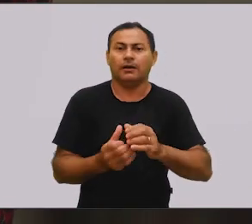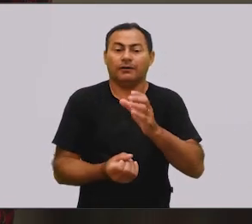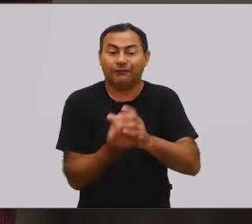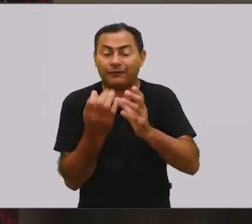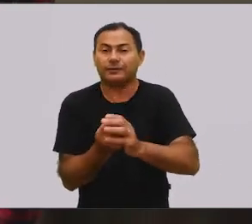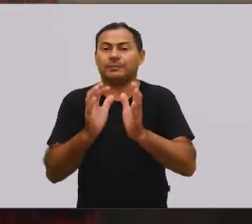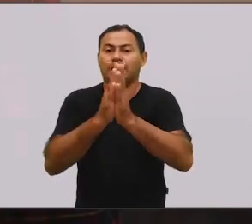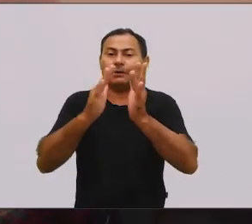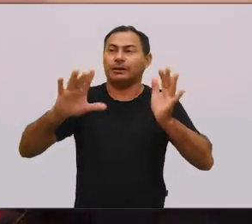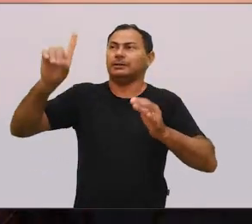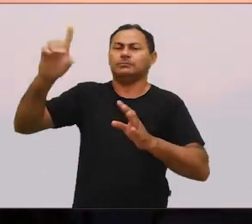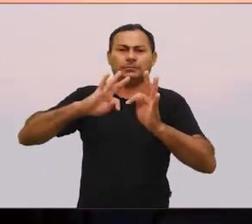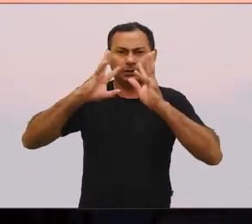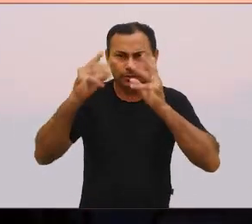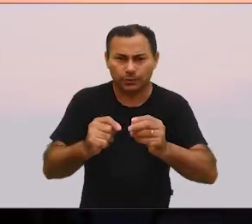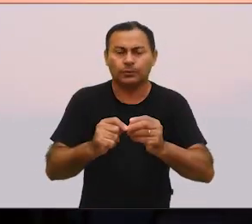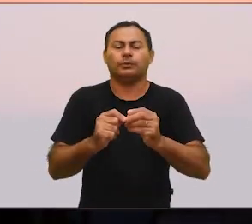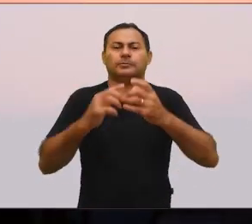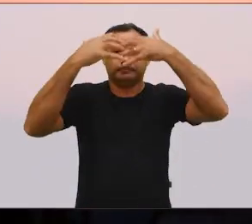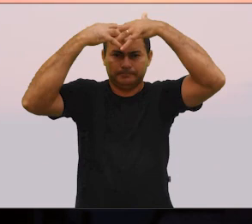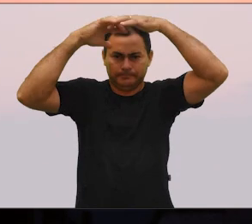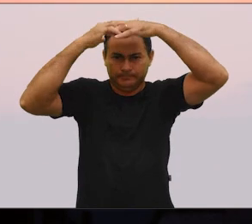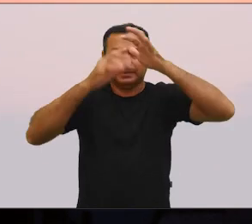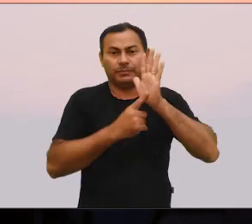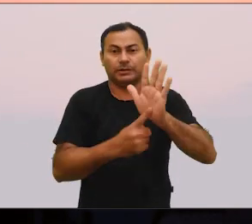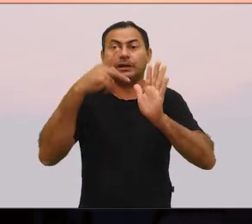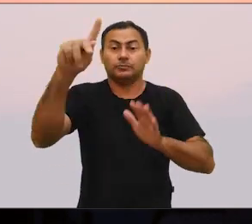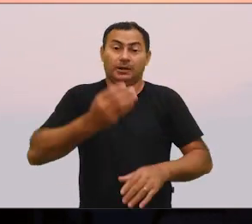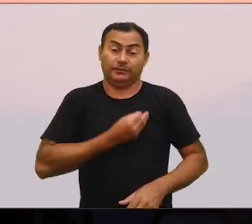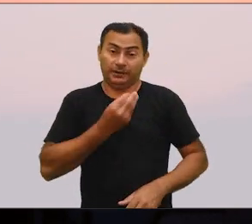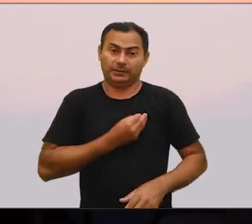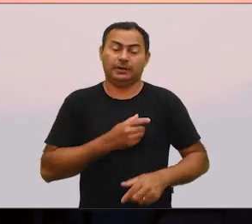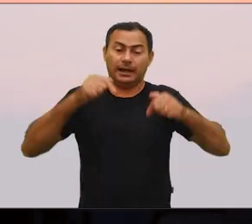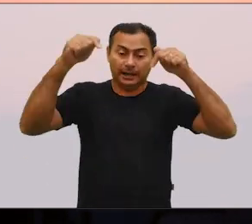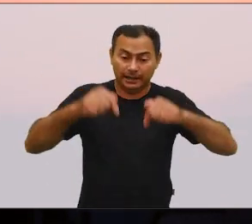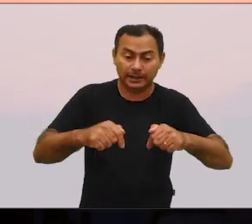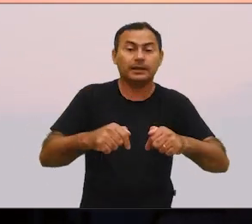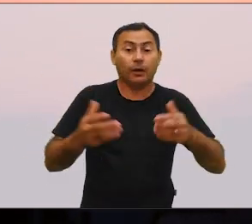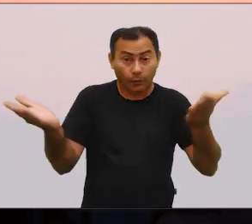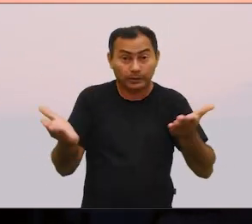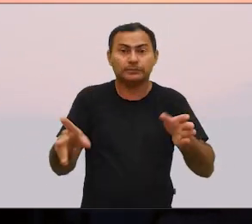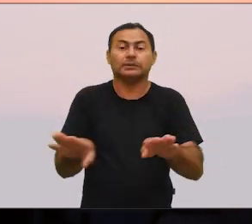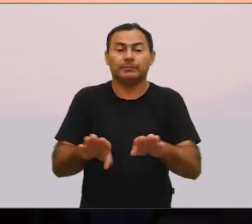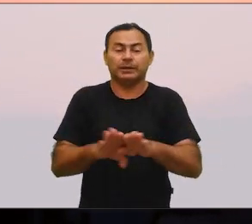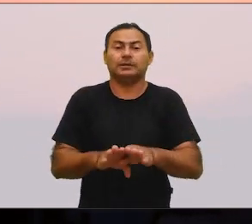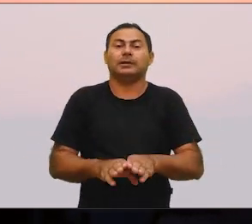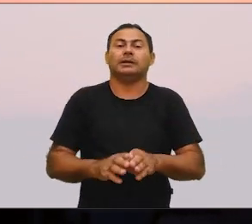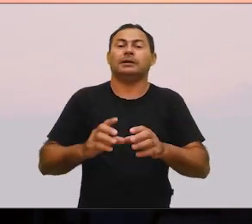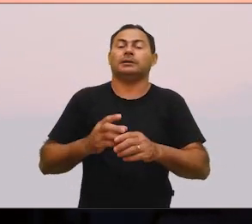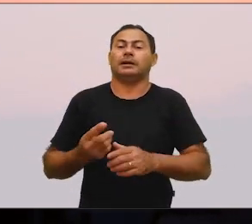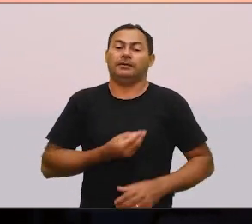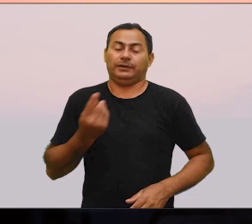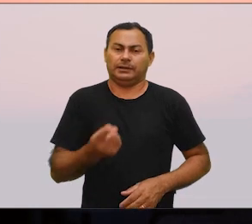a glória de Deus. E tudo isso vai refletir na sua vida aqui, hoje mesmo, e também